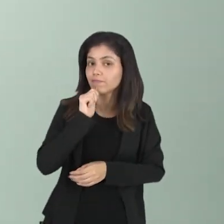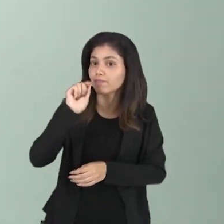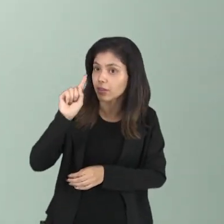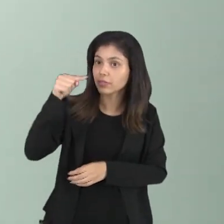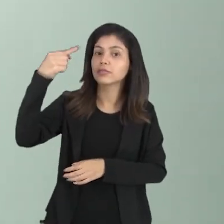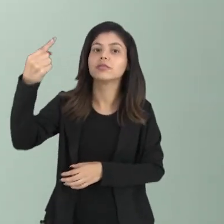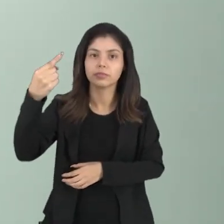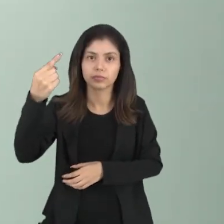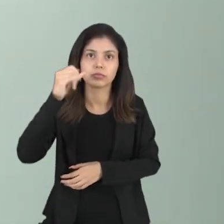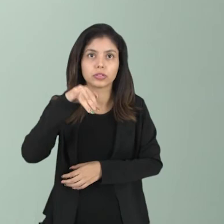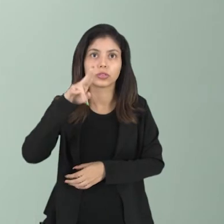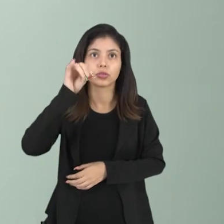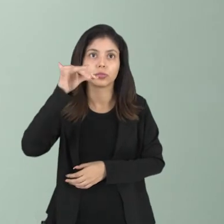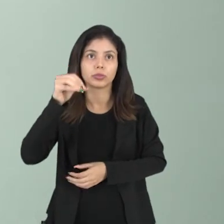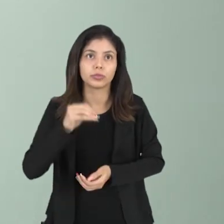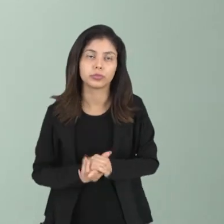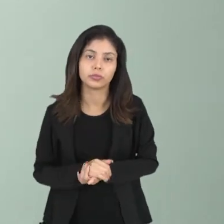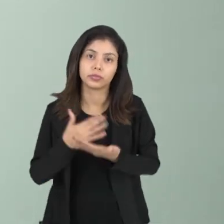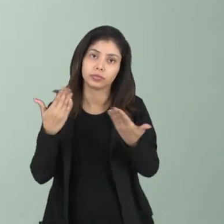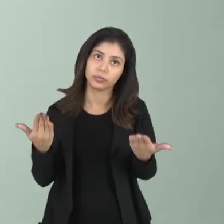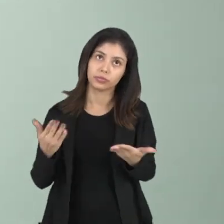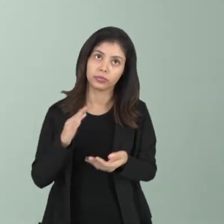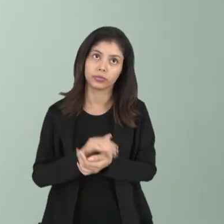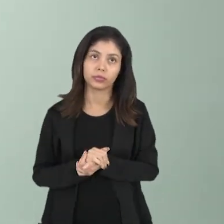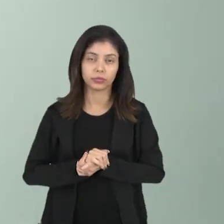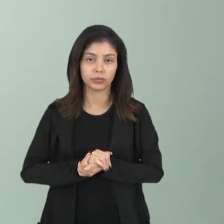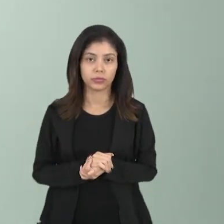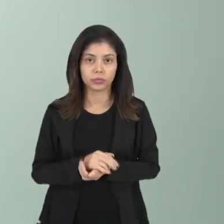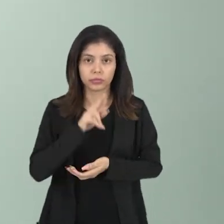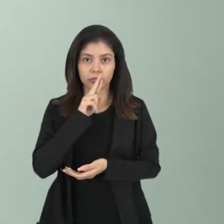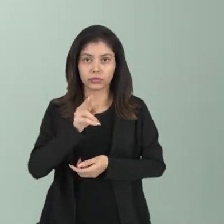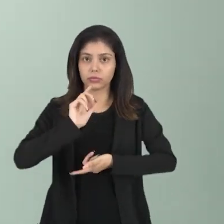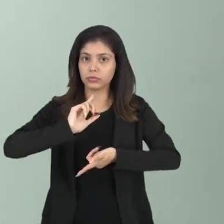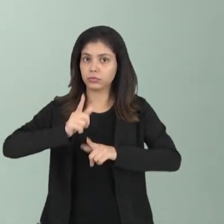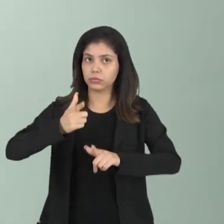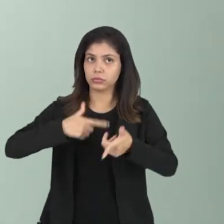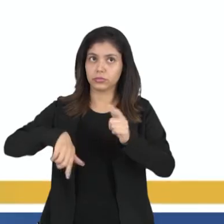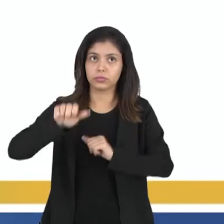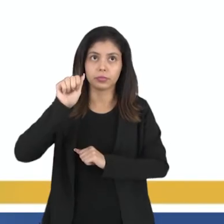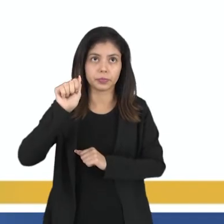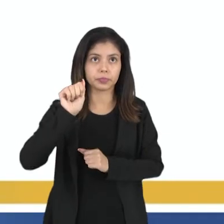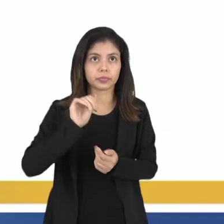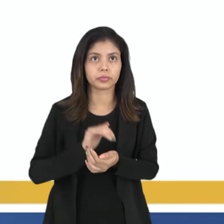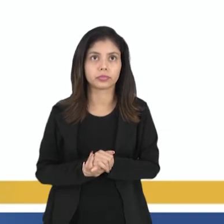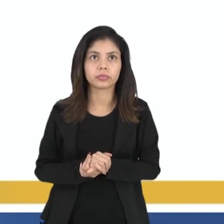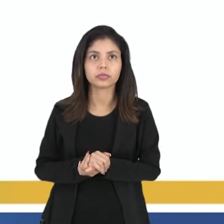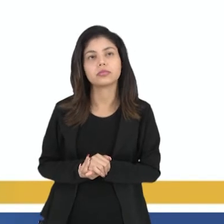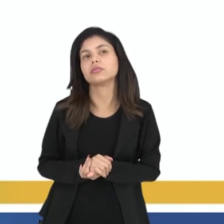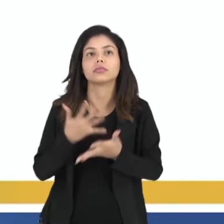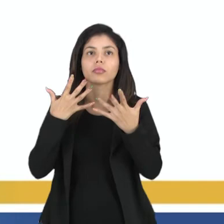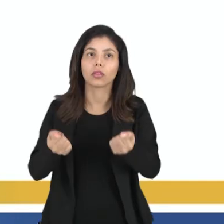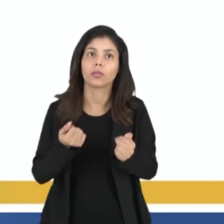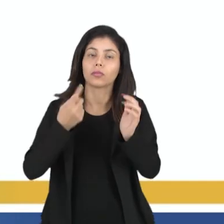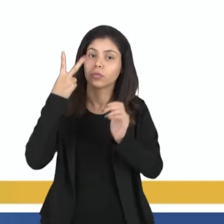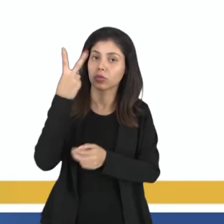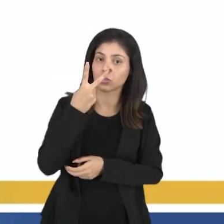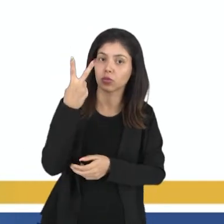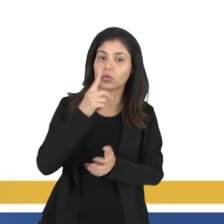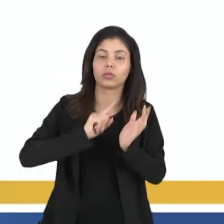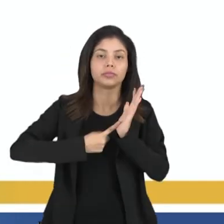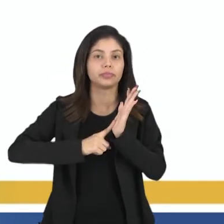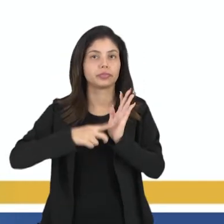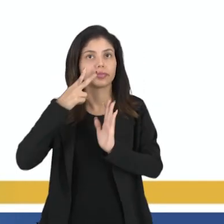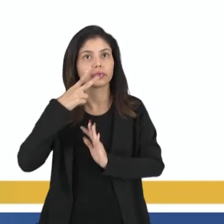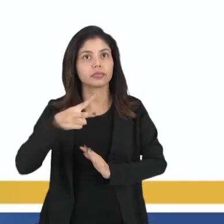sentidos, que é o númeno, tá? Então, para Immanuel Kant, o conhecimento ele vai assumir dois pontos